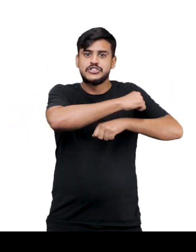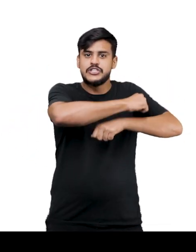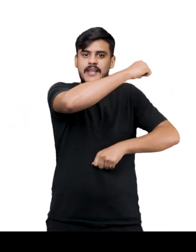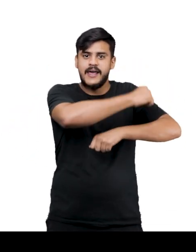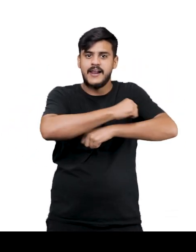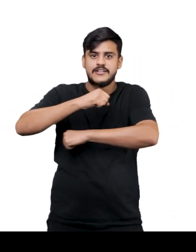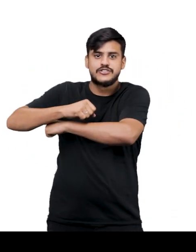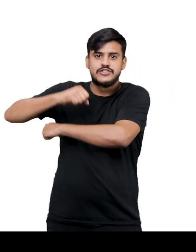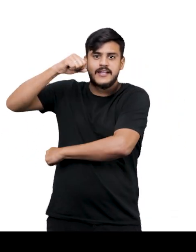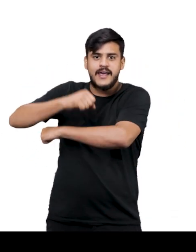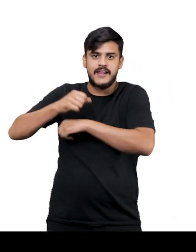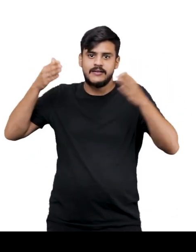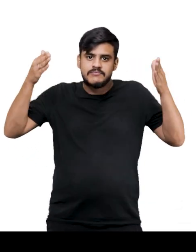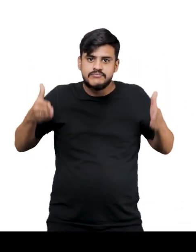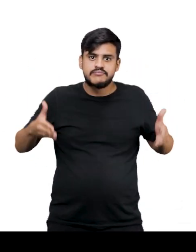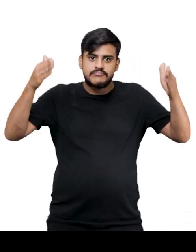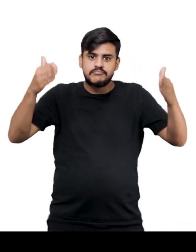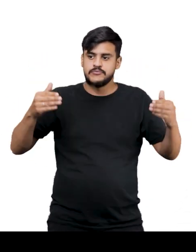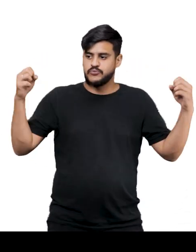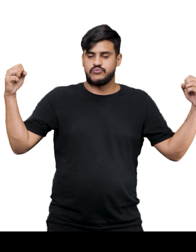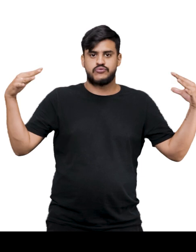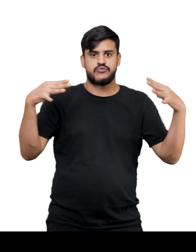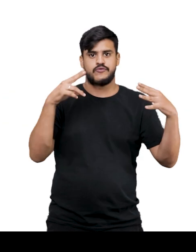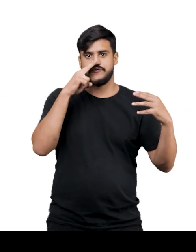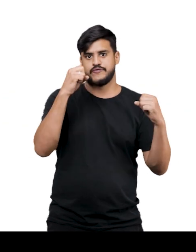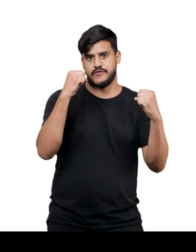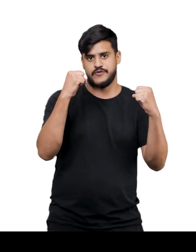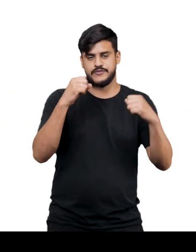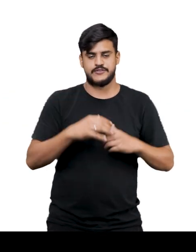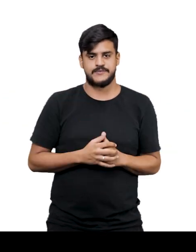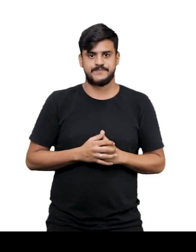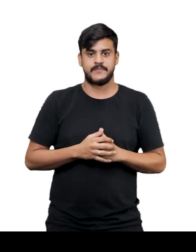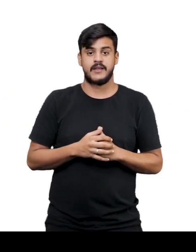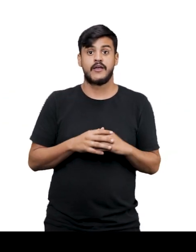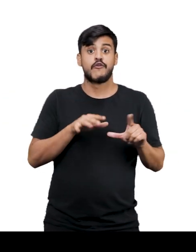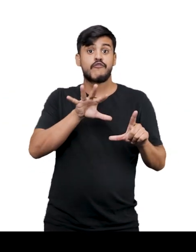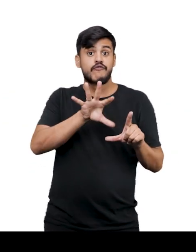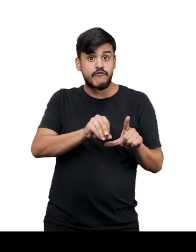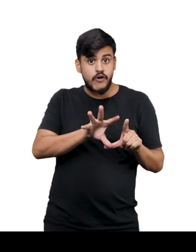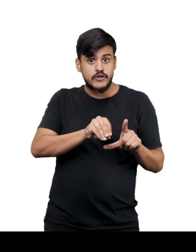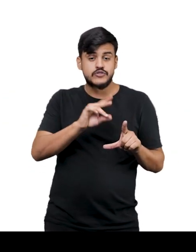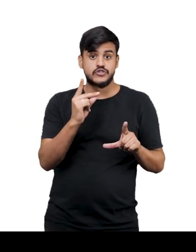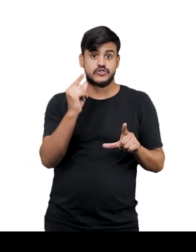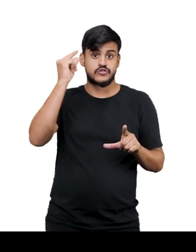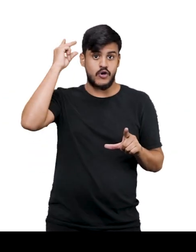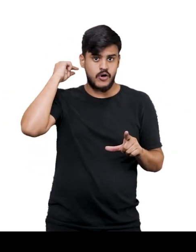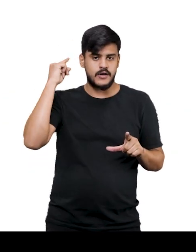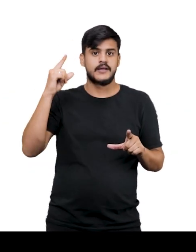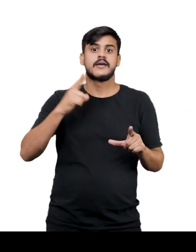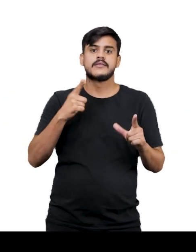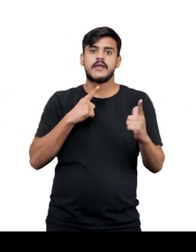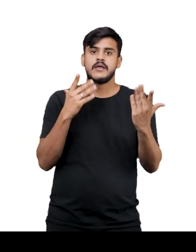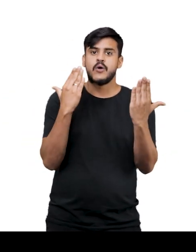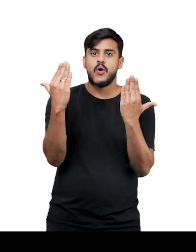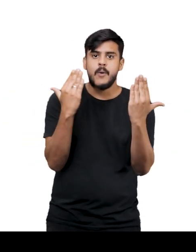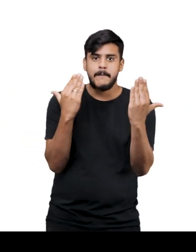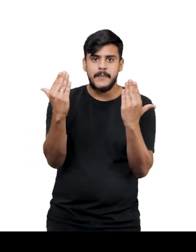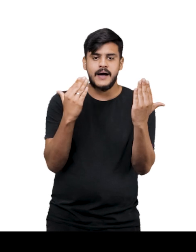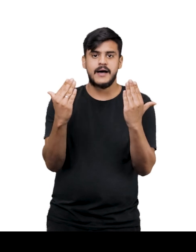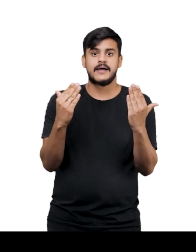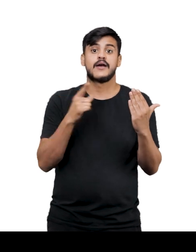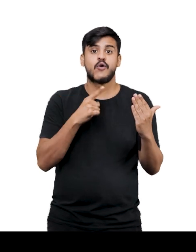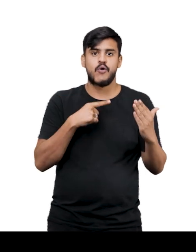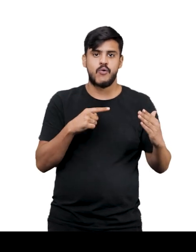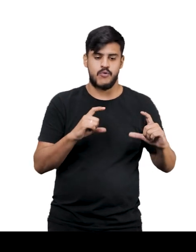janelas longitudinais trazem iluminação abundante. A fotografia histórica da exposição faz